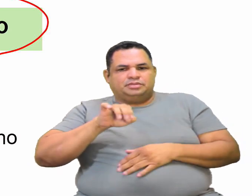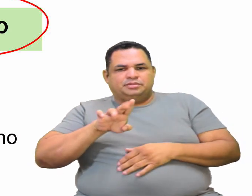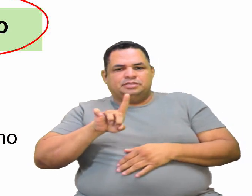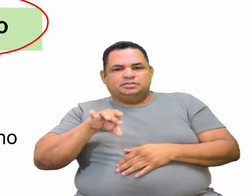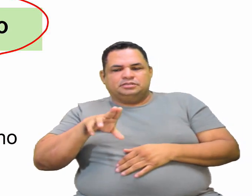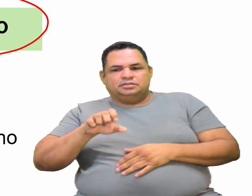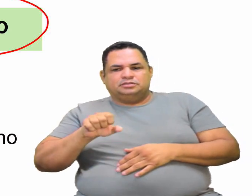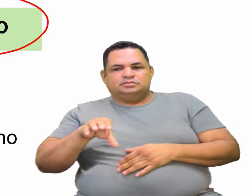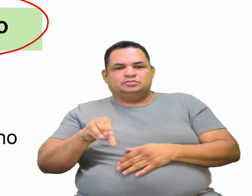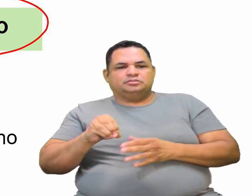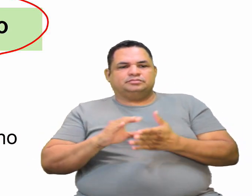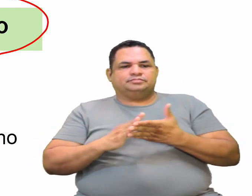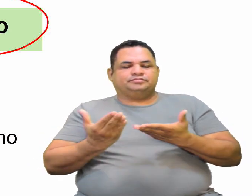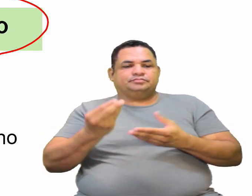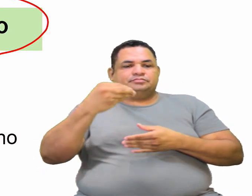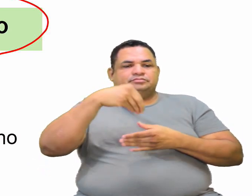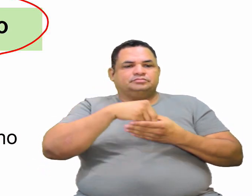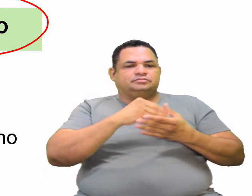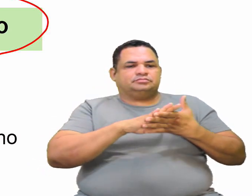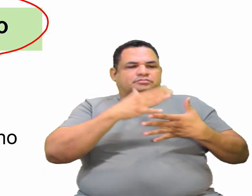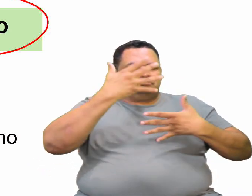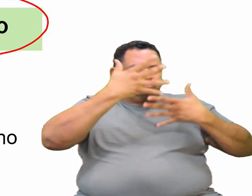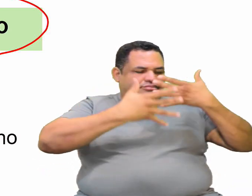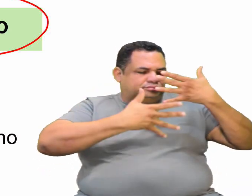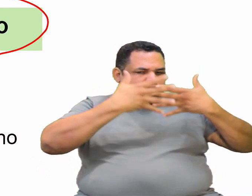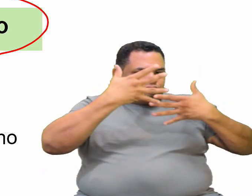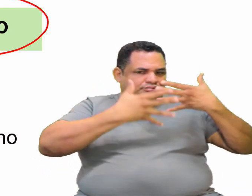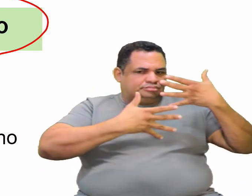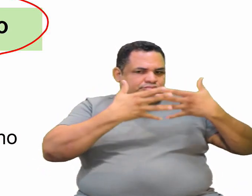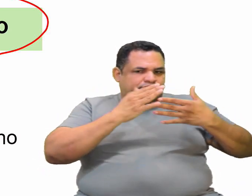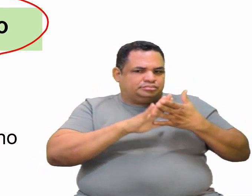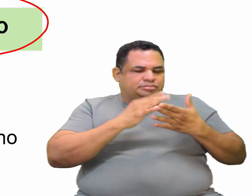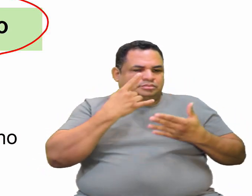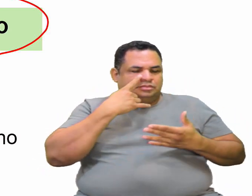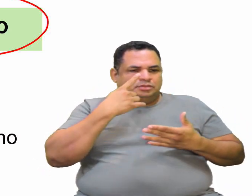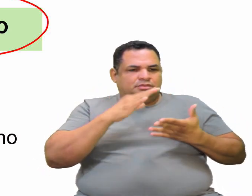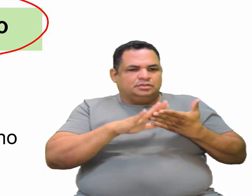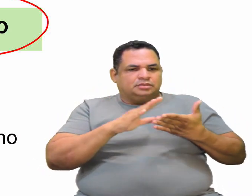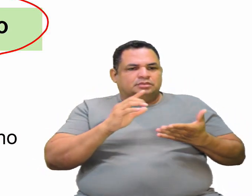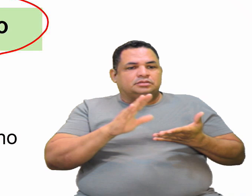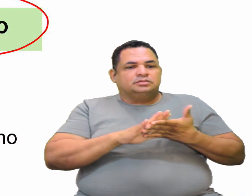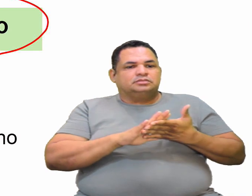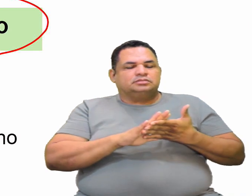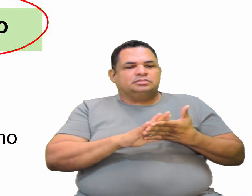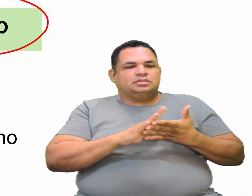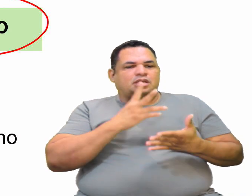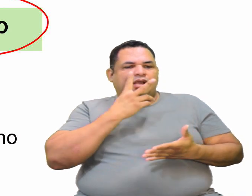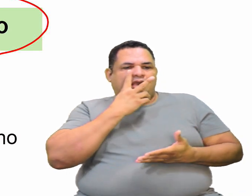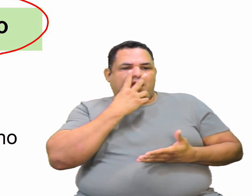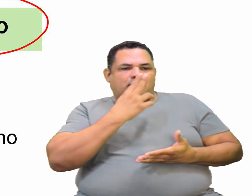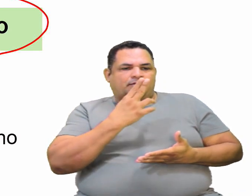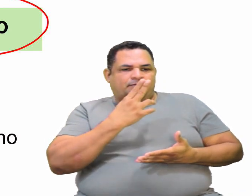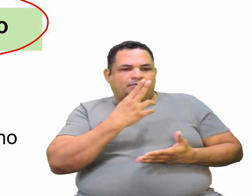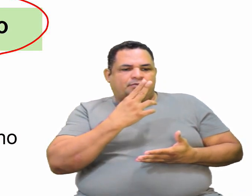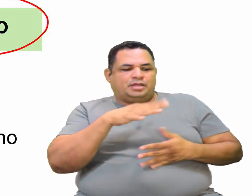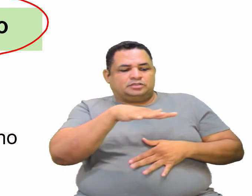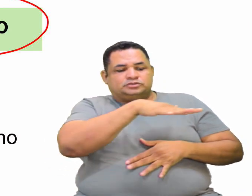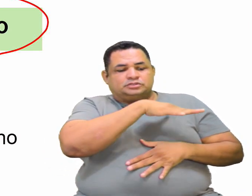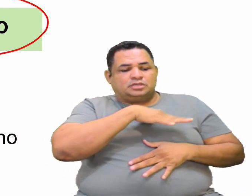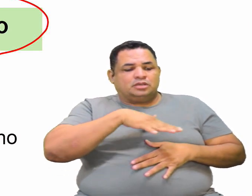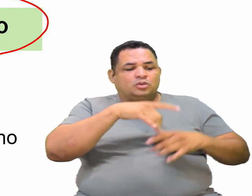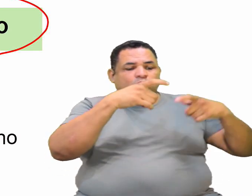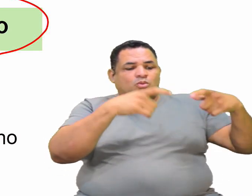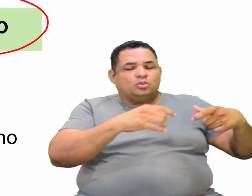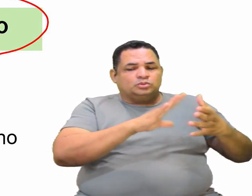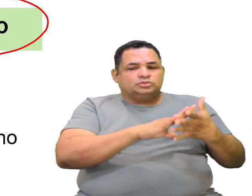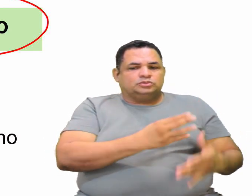Tudo bem? Dentro da camuflagem, a gente falou que esses organismos, eles vão se assemelhar ao meio onde eles